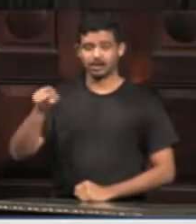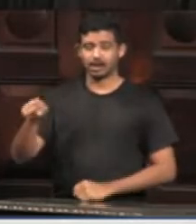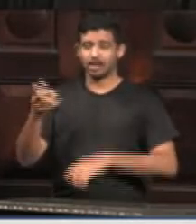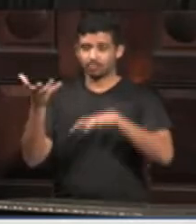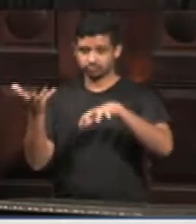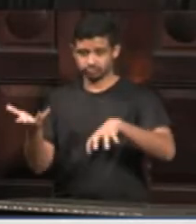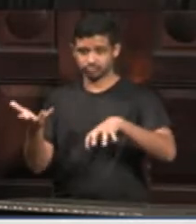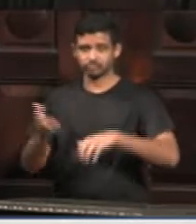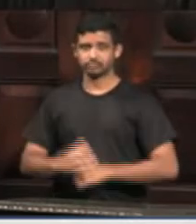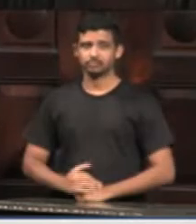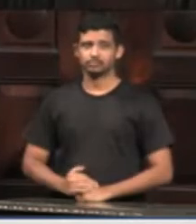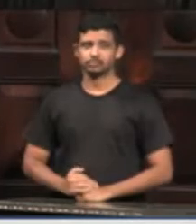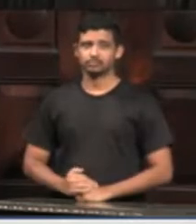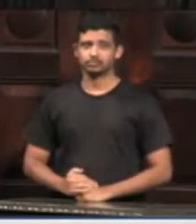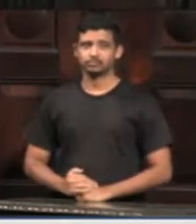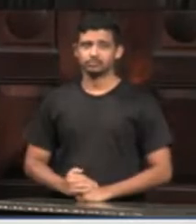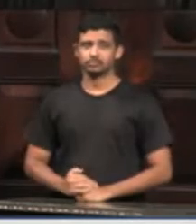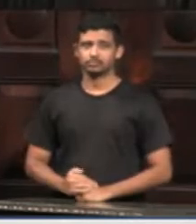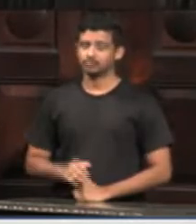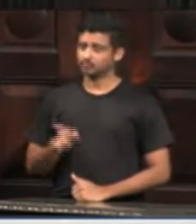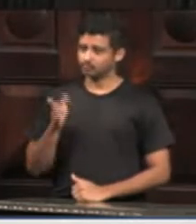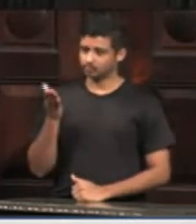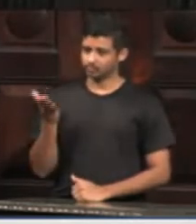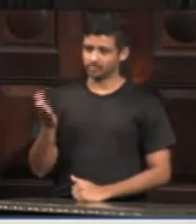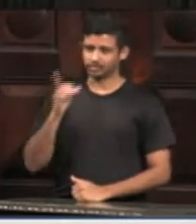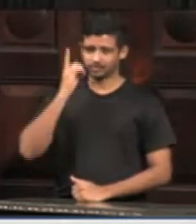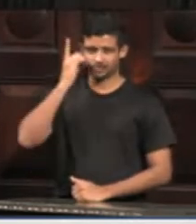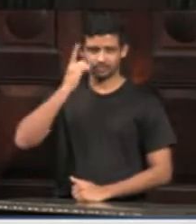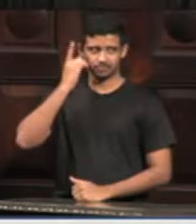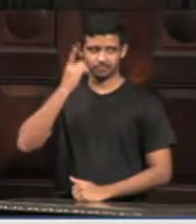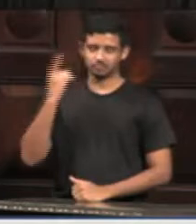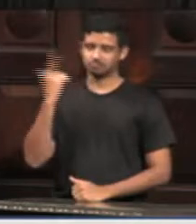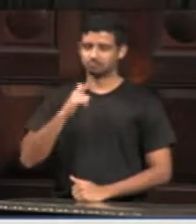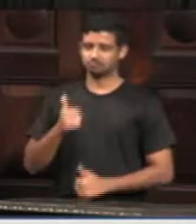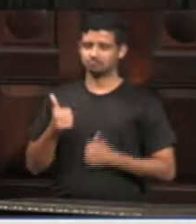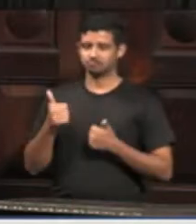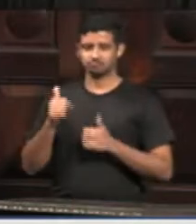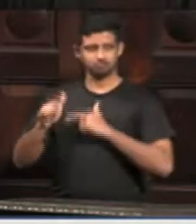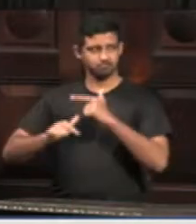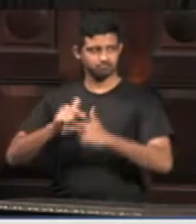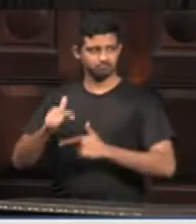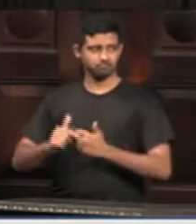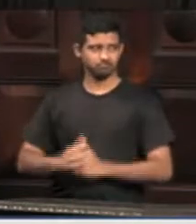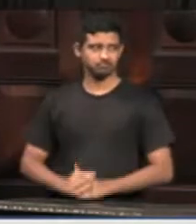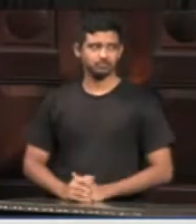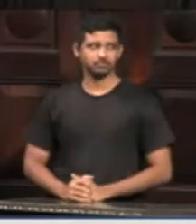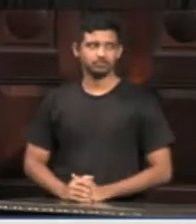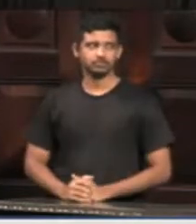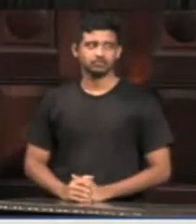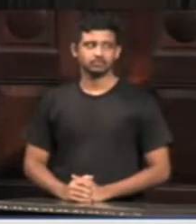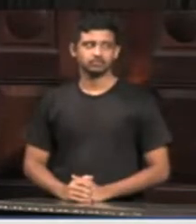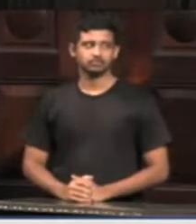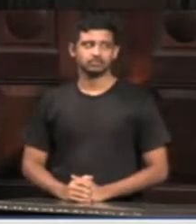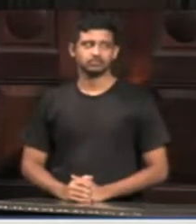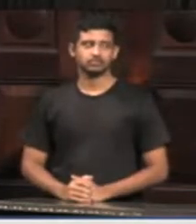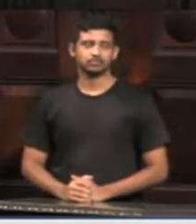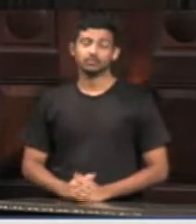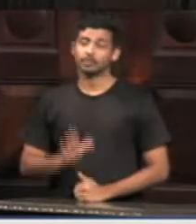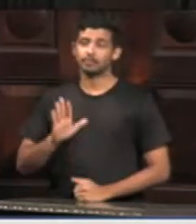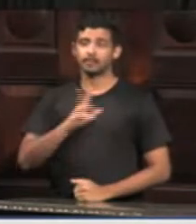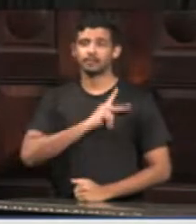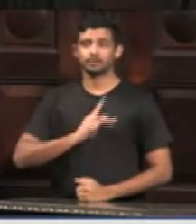Nacional, onde Vossa Excelência terá de me aturar. Continuará me aturando. Mas, senhor